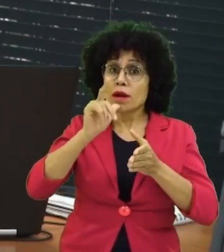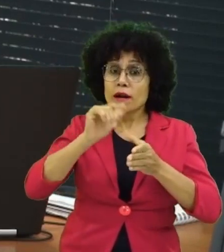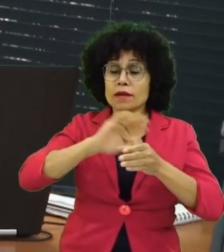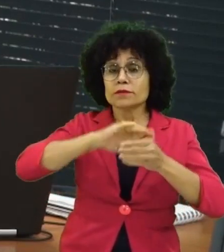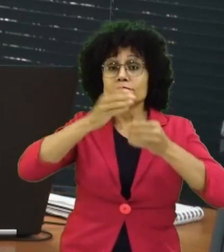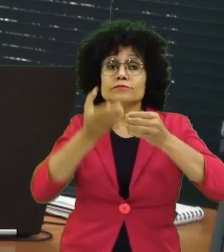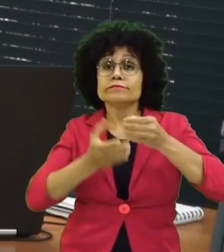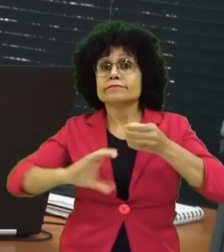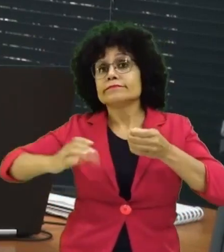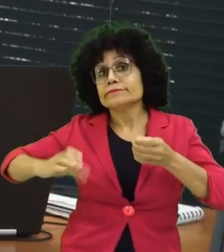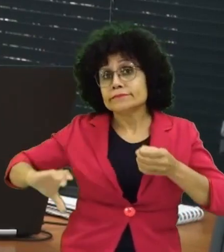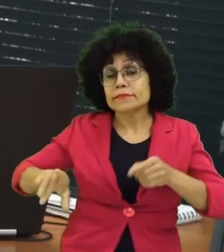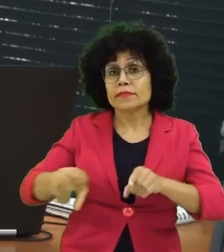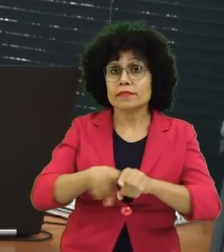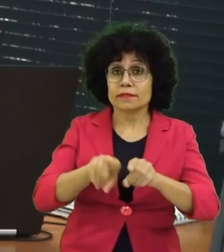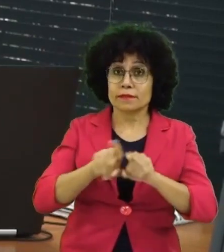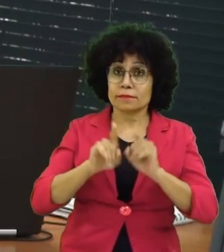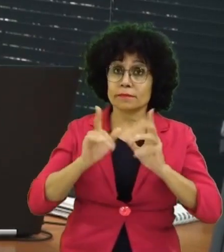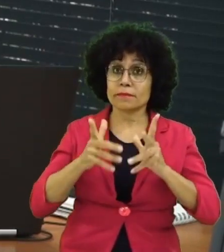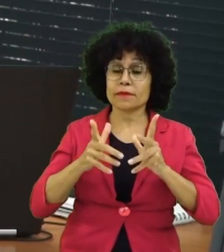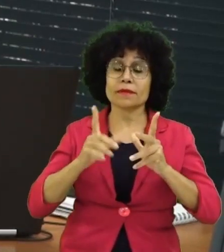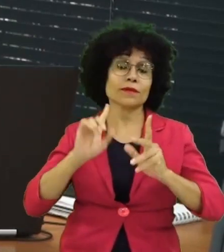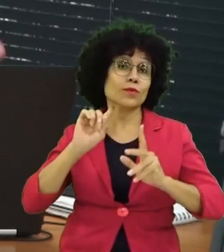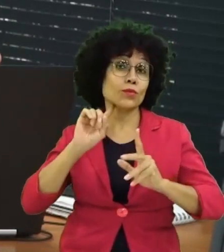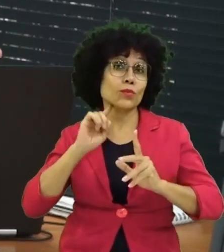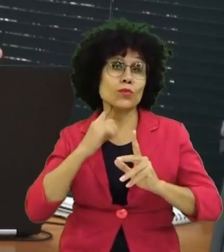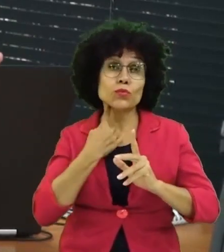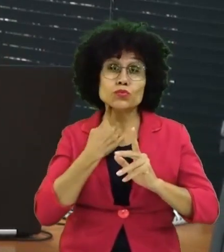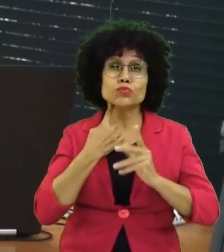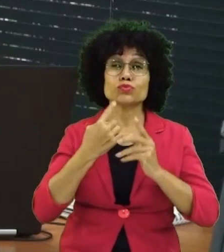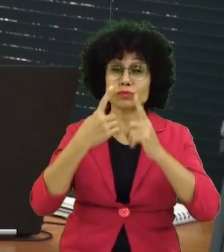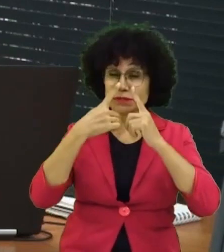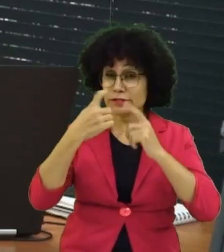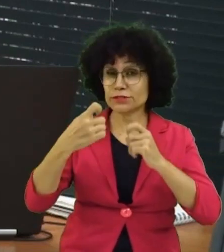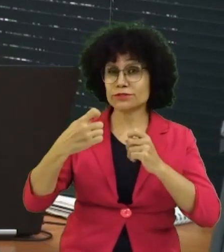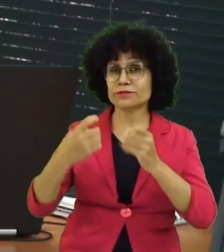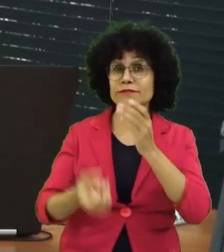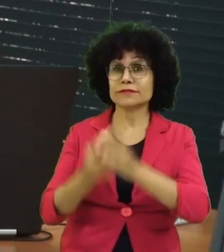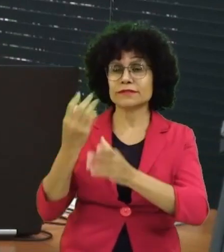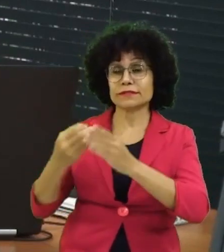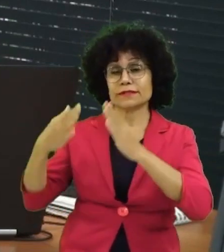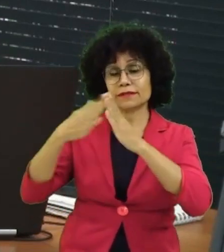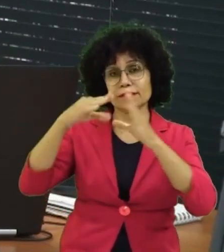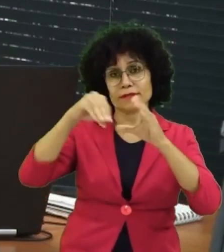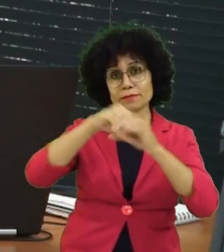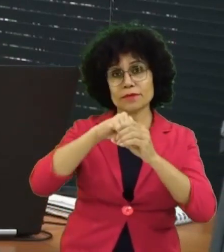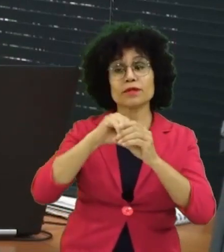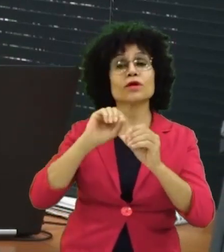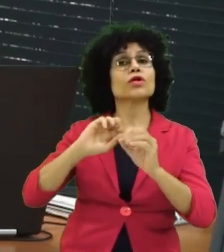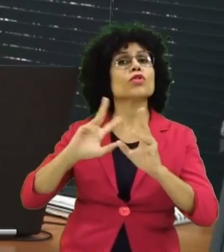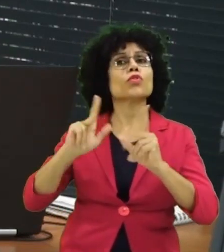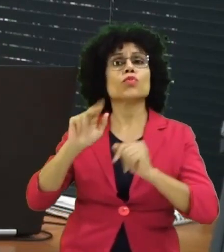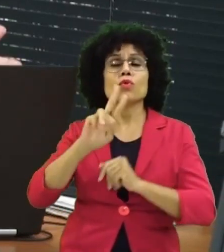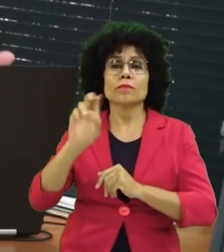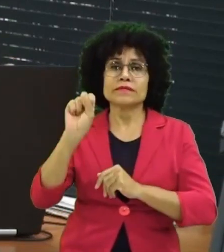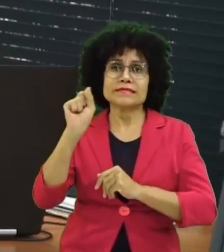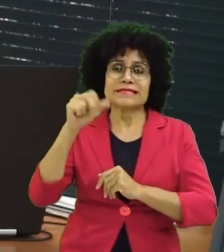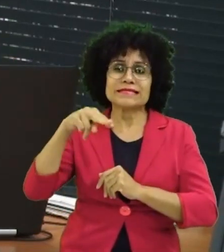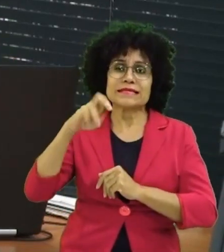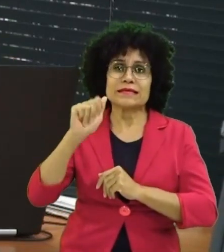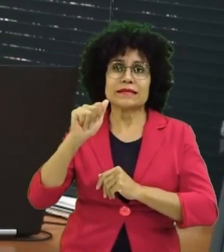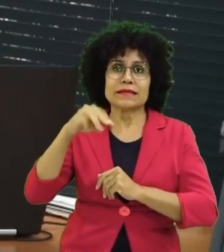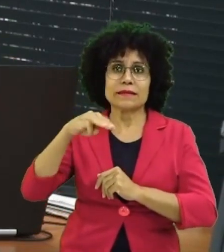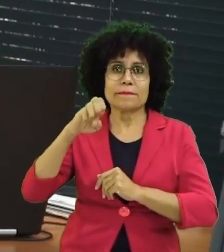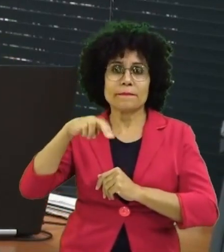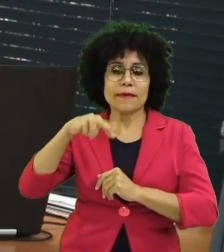lixo que geramos em nossas casas. Tudo isso é o que nós chamamos de saneamento. E para falar